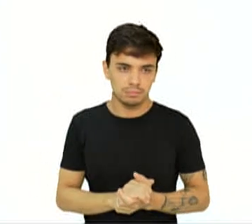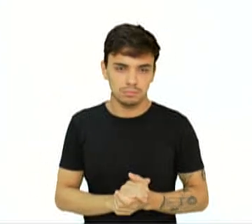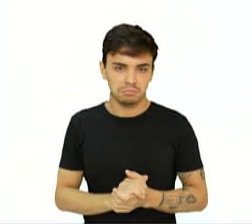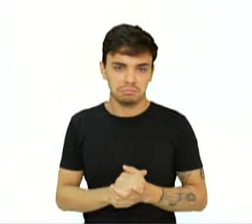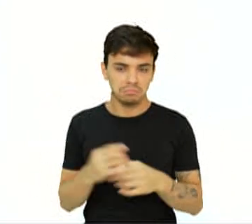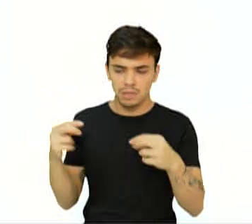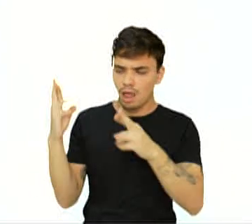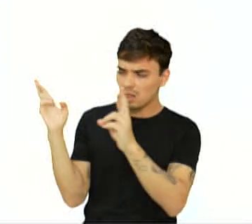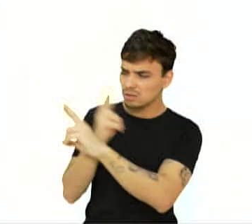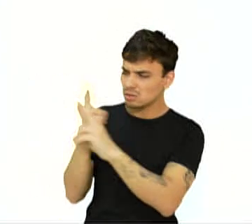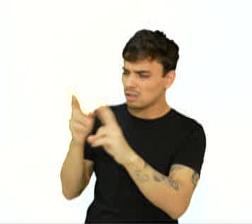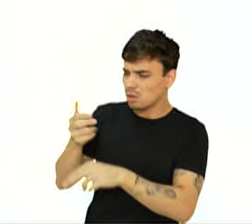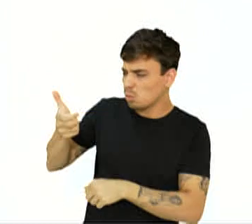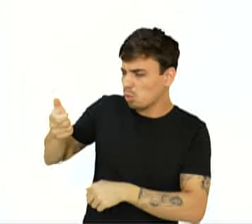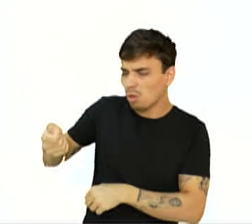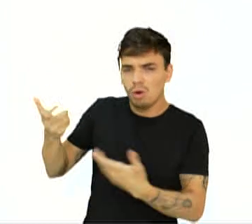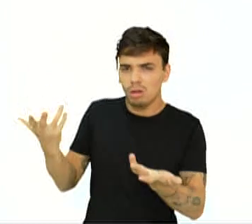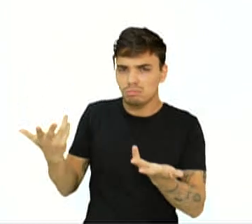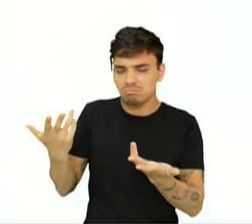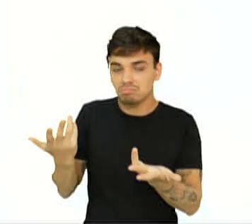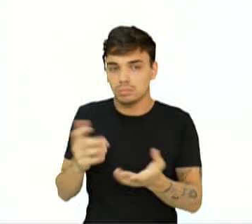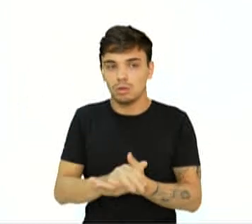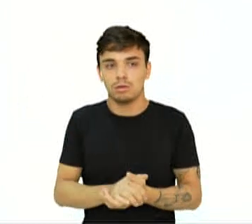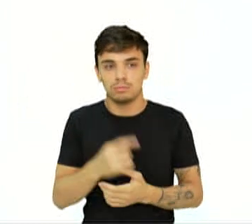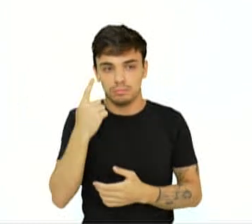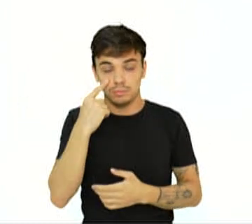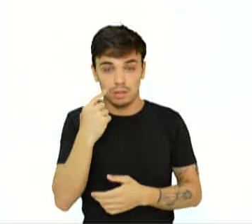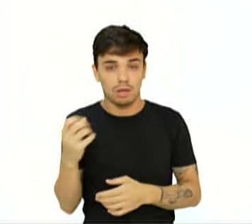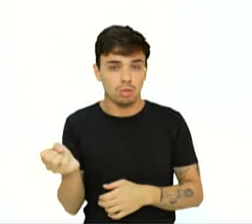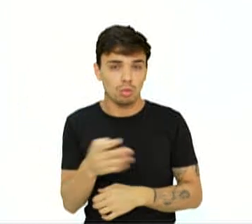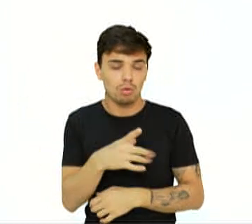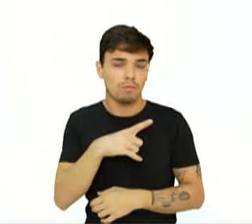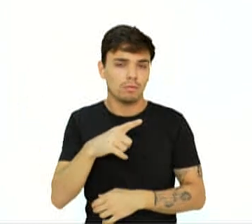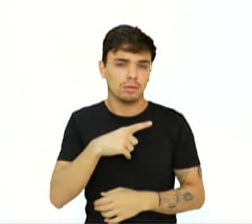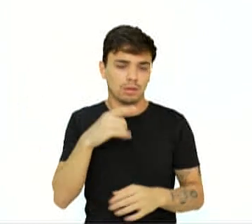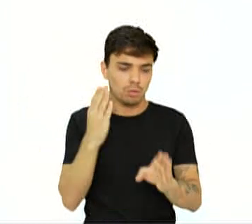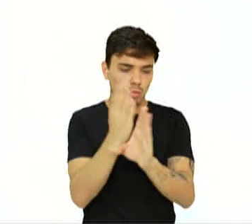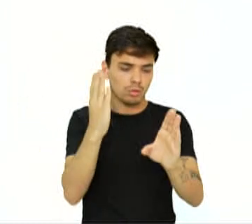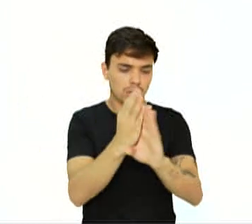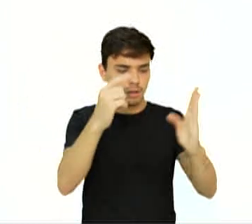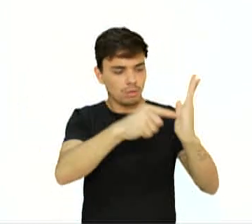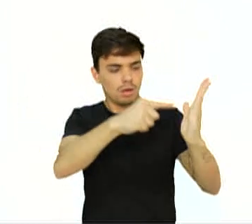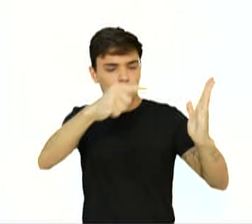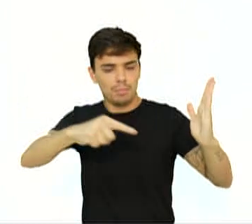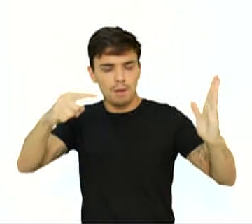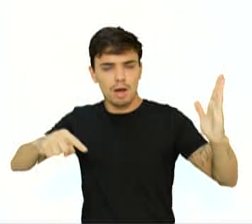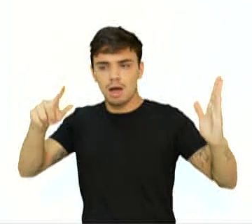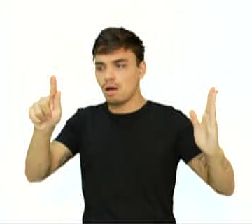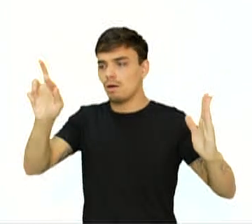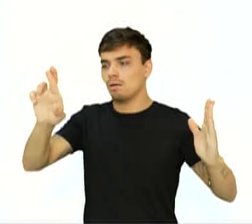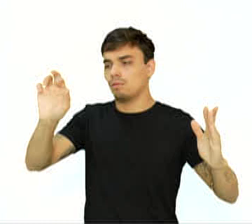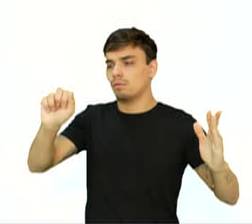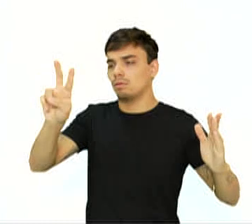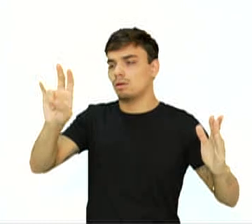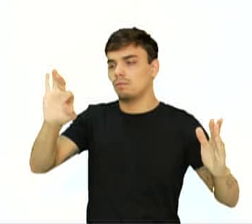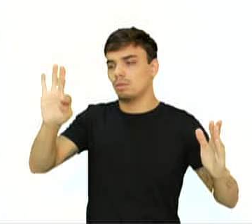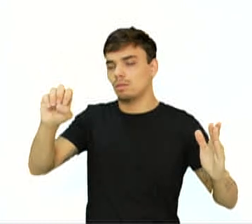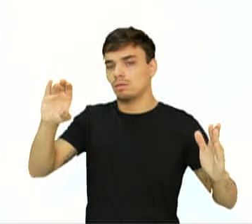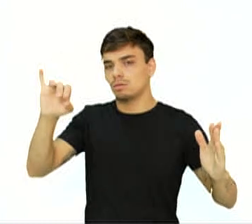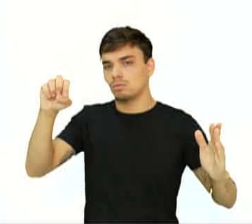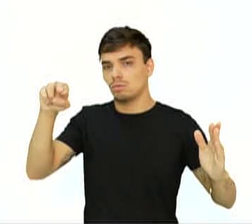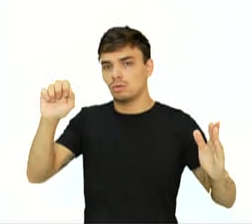ver aqui. Recentemente foram detectados sinais de ondas gravitacionais pelos detectores